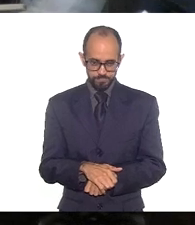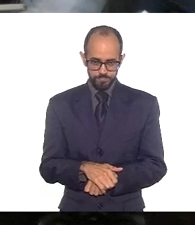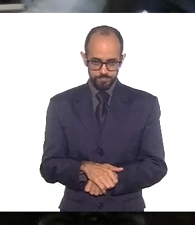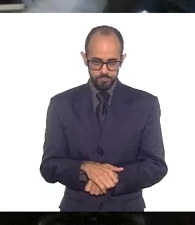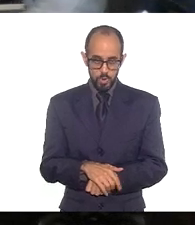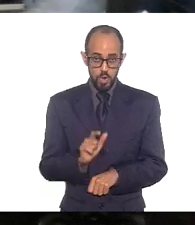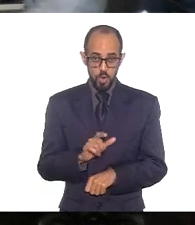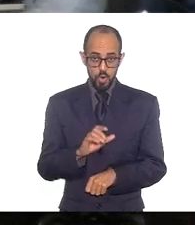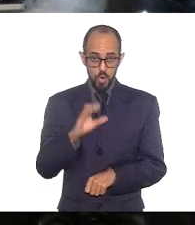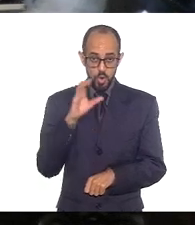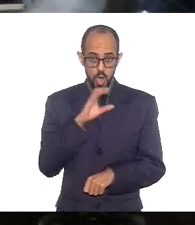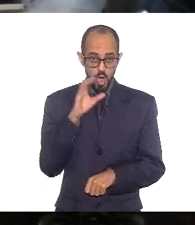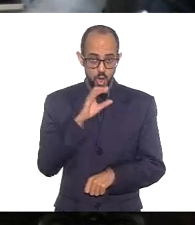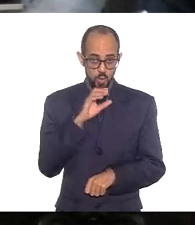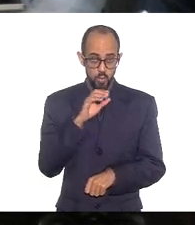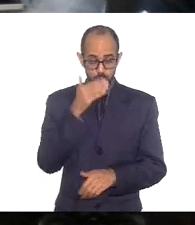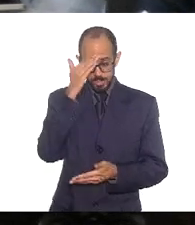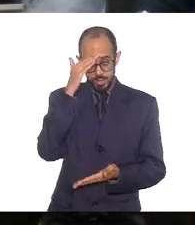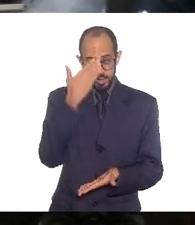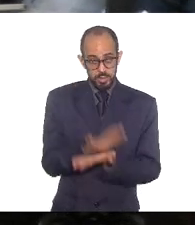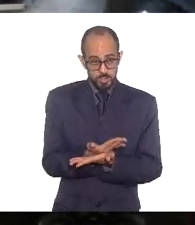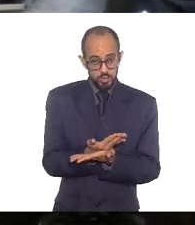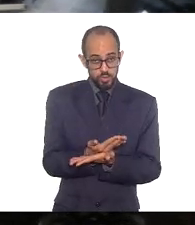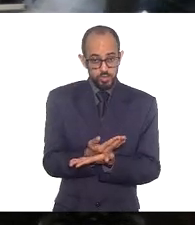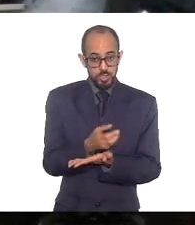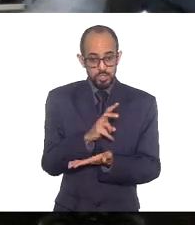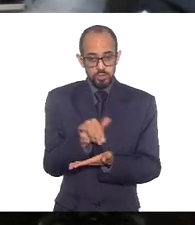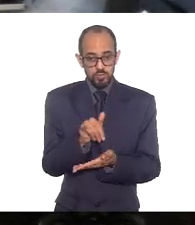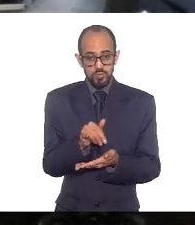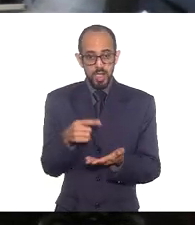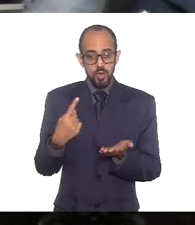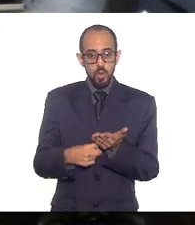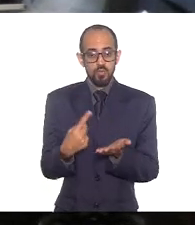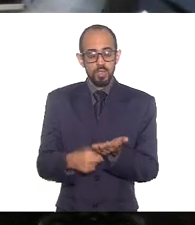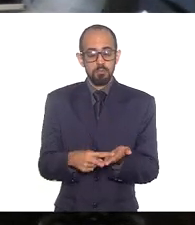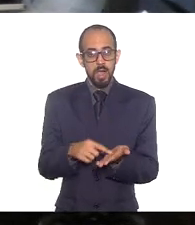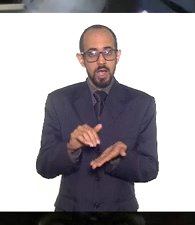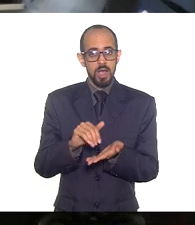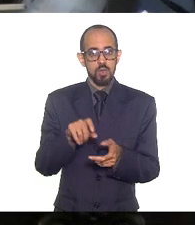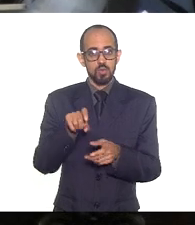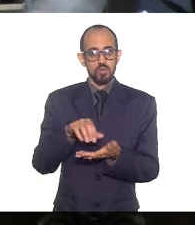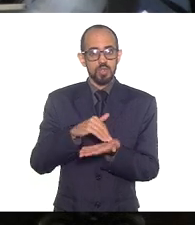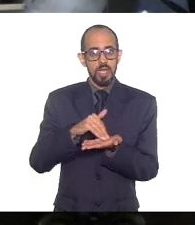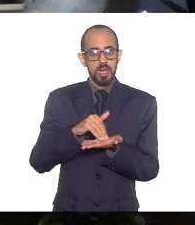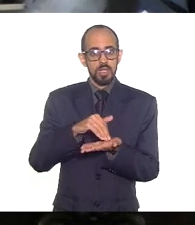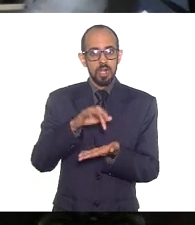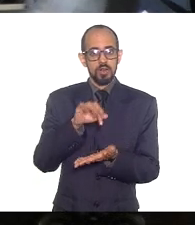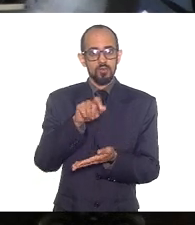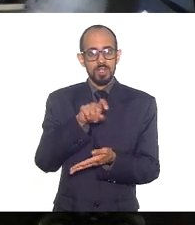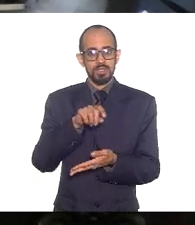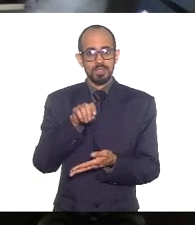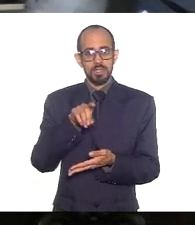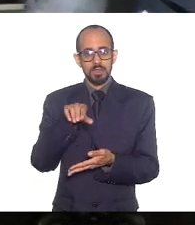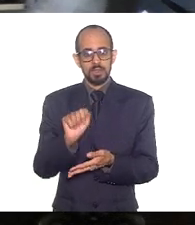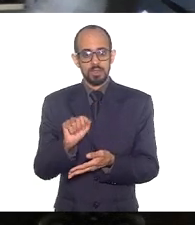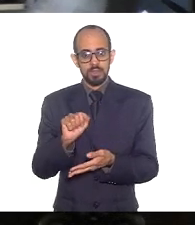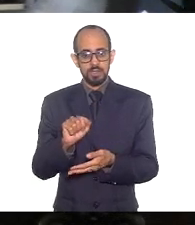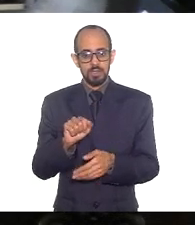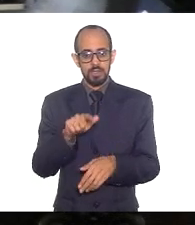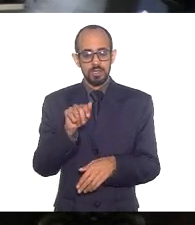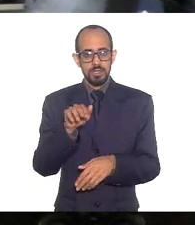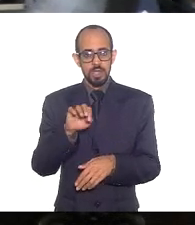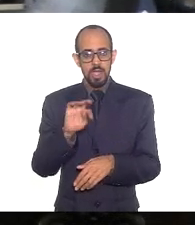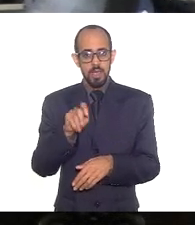e em breve acredito que vamos confirmar o que o secretário da fazenda Guilherme é seis nos disse lá atrás que nos últimos